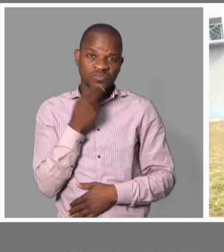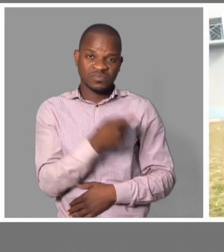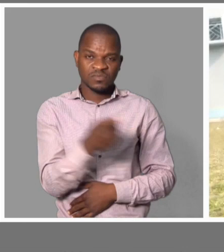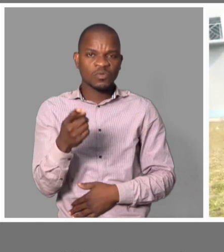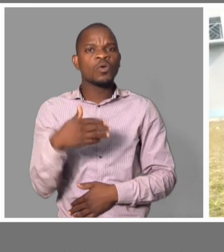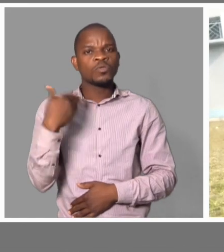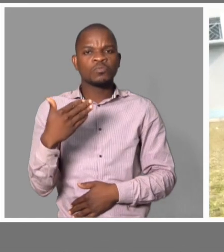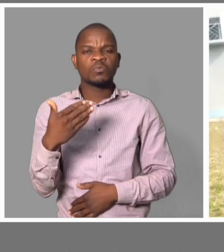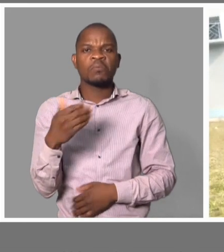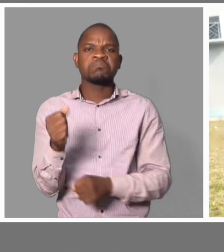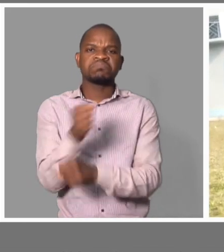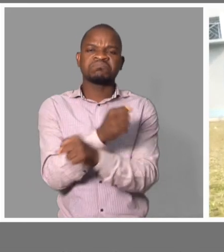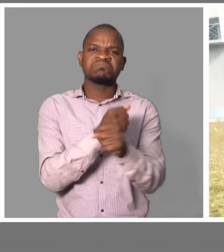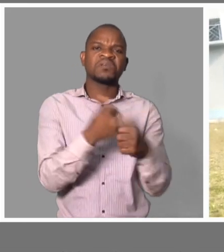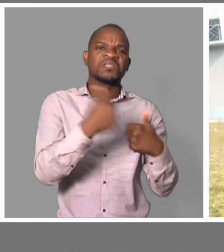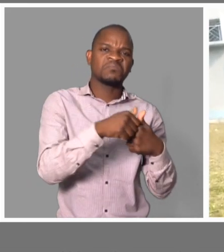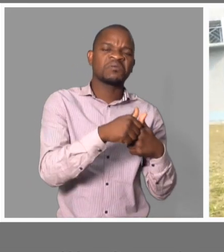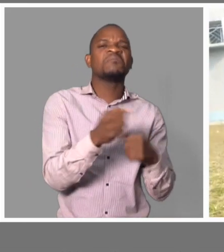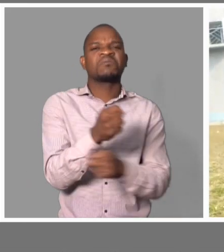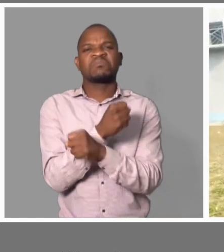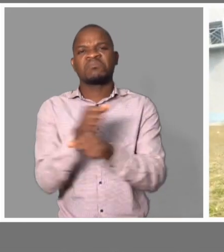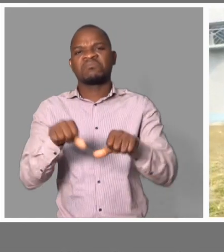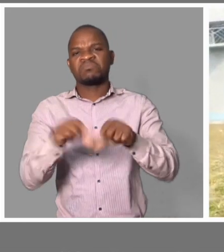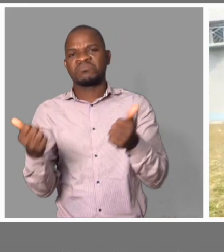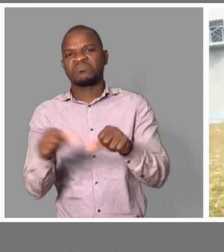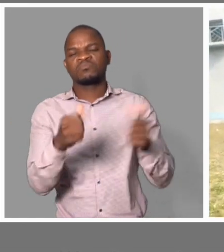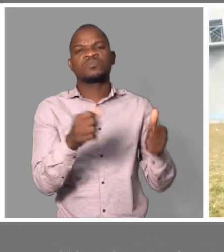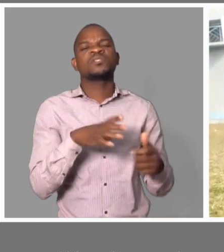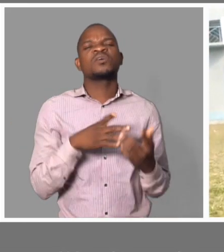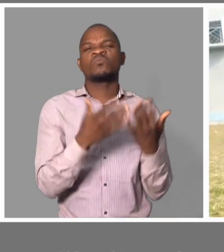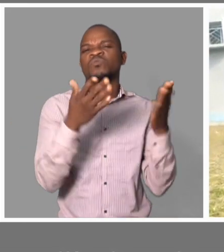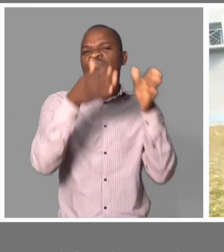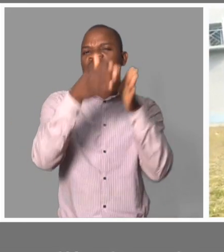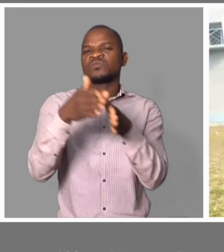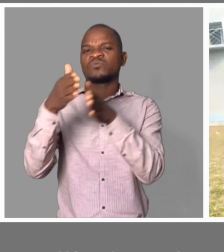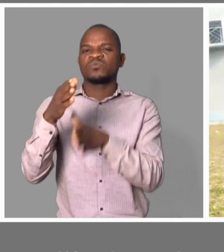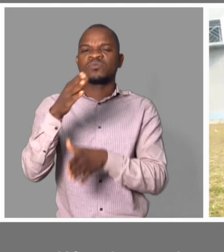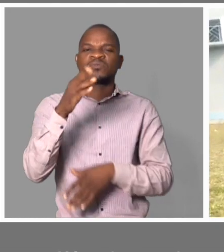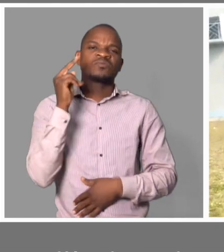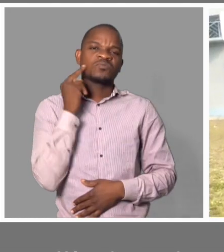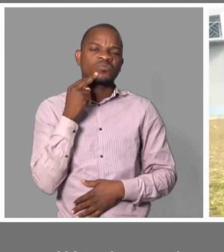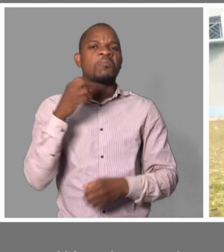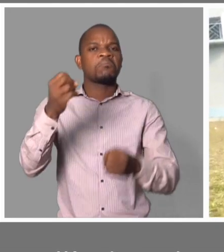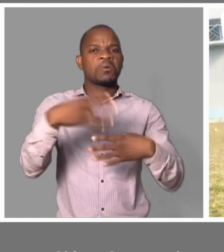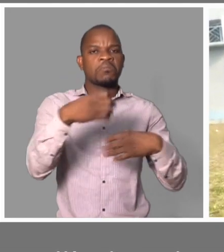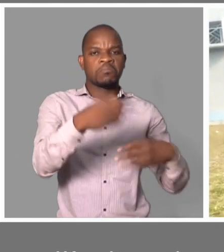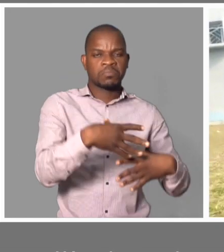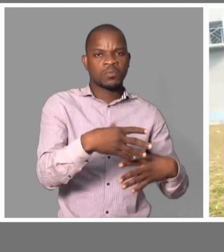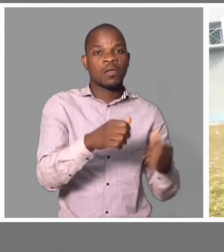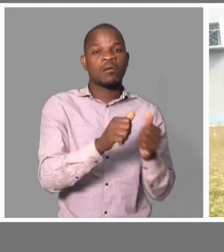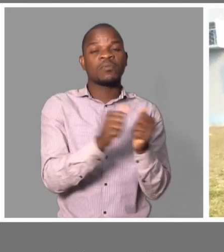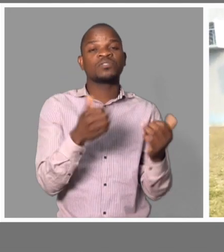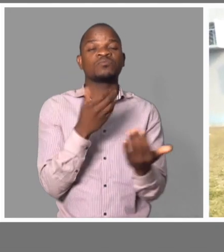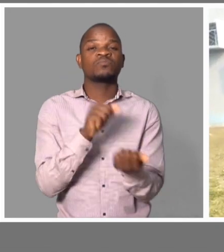troca, de parceiro. Então, tem muitos surdos, infectados. Mas eles fazem por falta de conhecimento. Então,